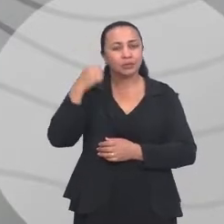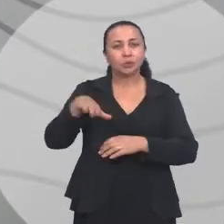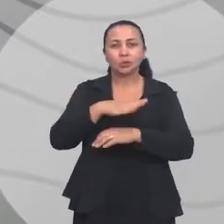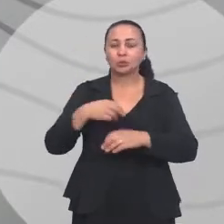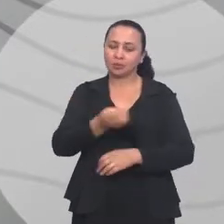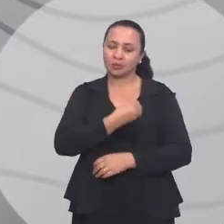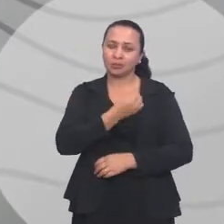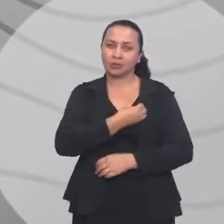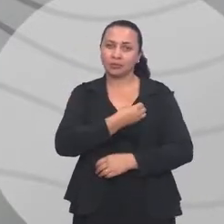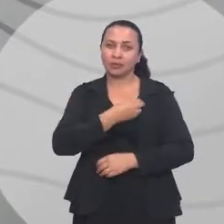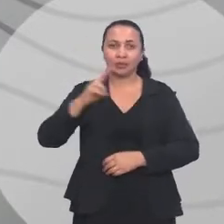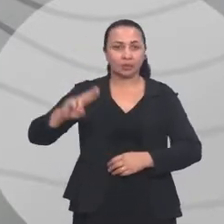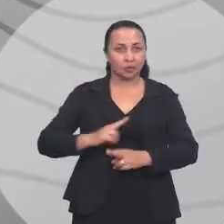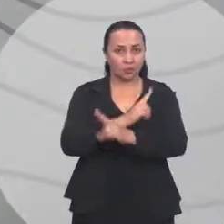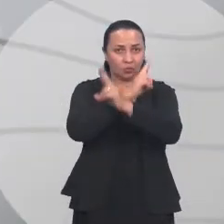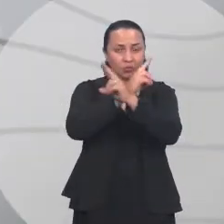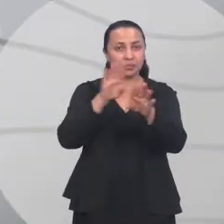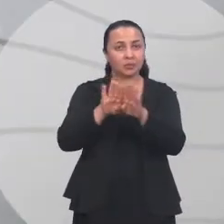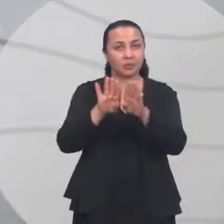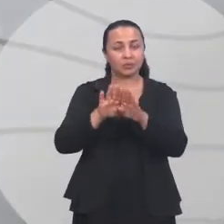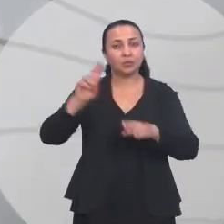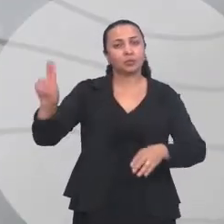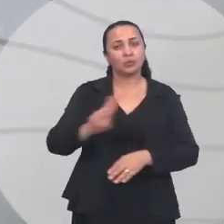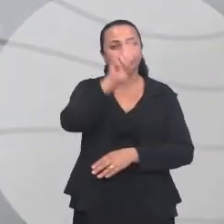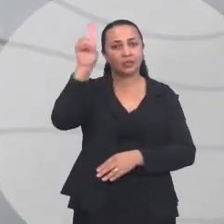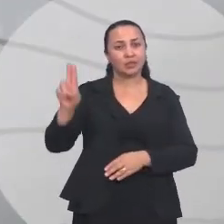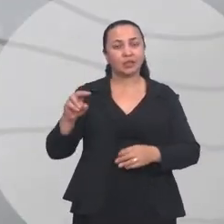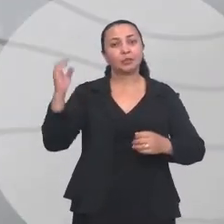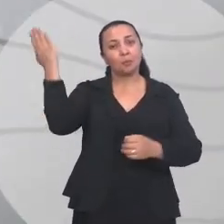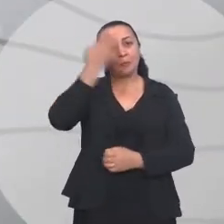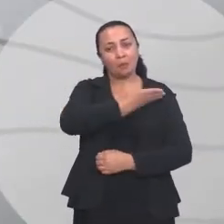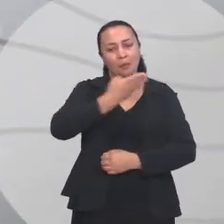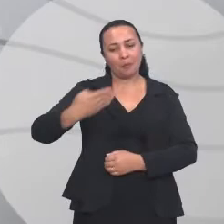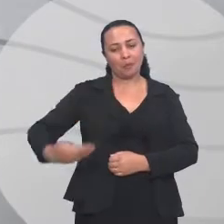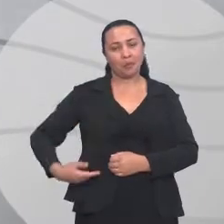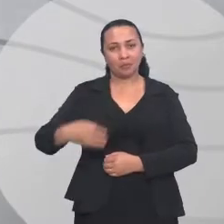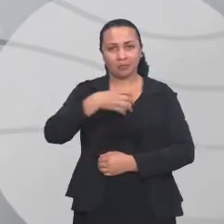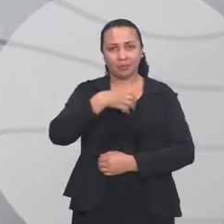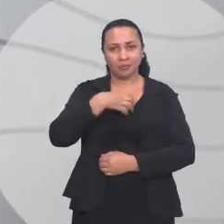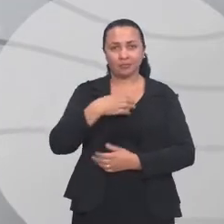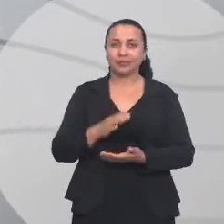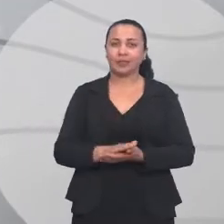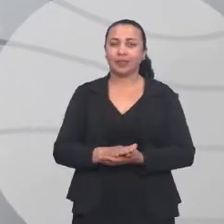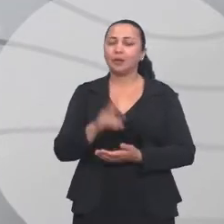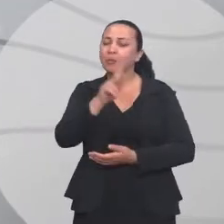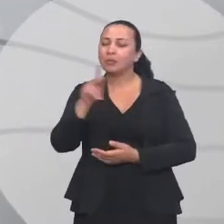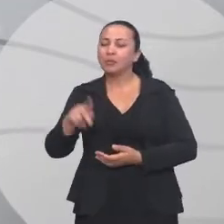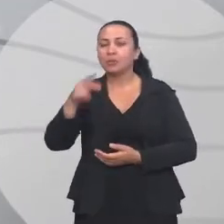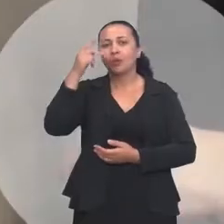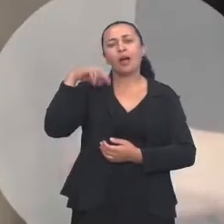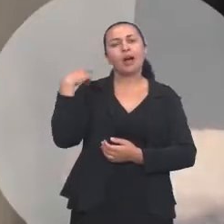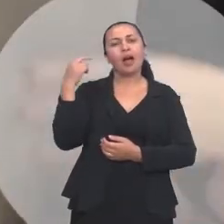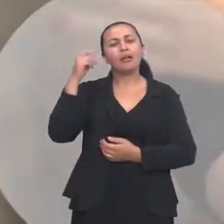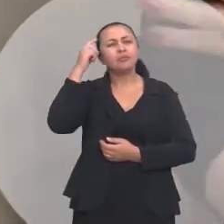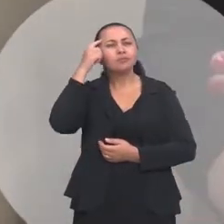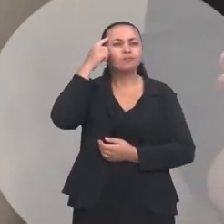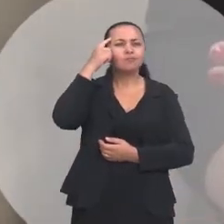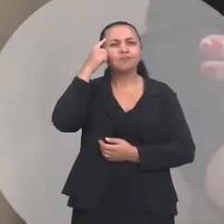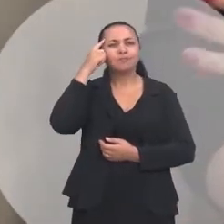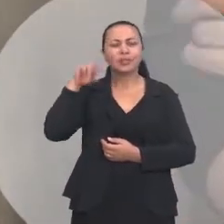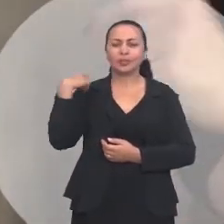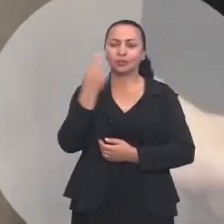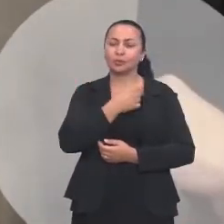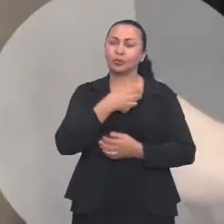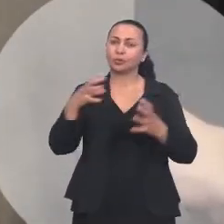da uesb na a velocidade públicas da bahia bom professor para começar a grande dúvida da nossa comunidade acadêmica é